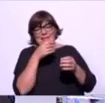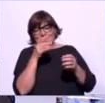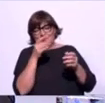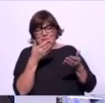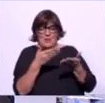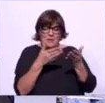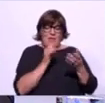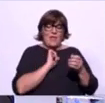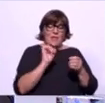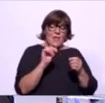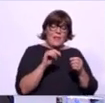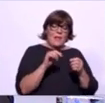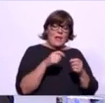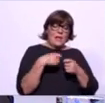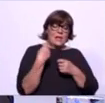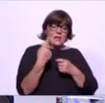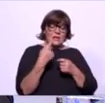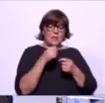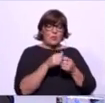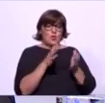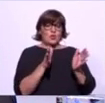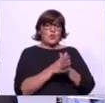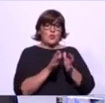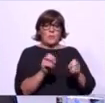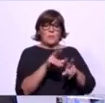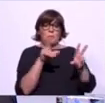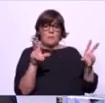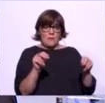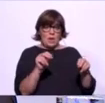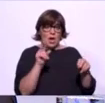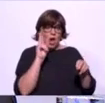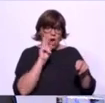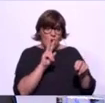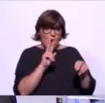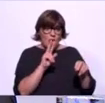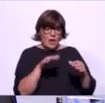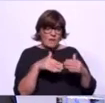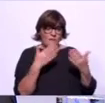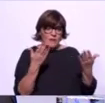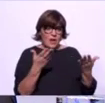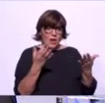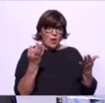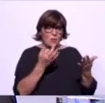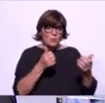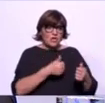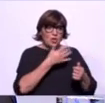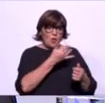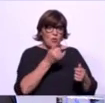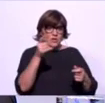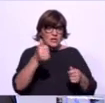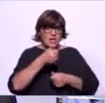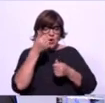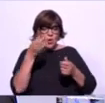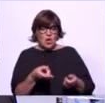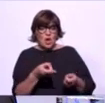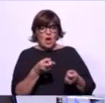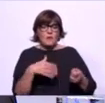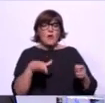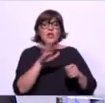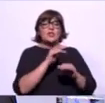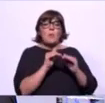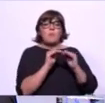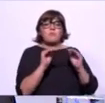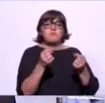No tempo em que eles dizem que foi tudo mais limpinho, olhas para os títulos e afinal de contas o Porto ganhou 12, eles ganharam 9. Onde é que está a